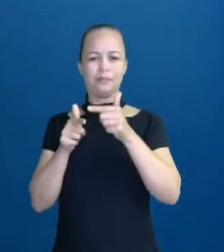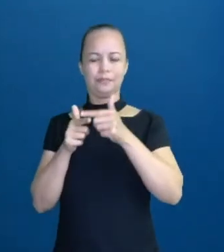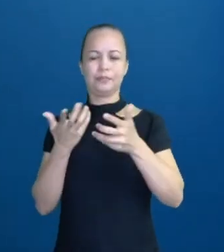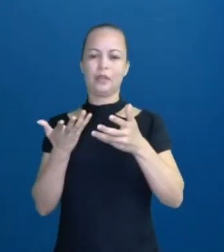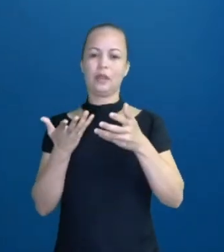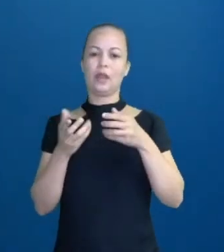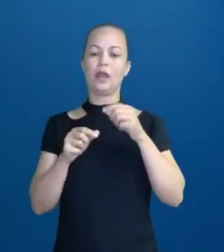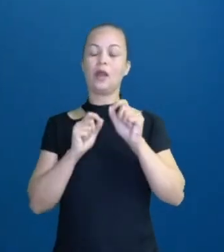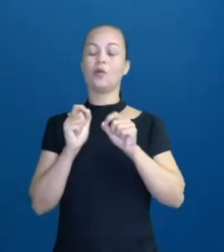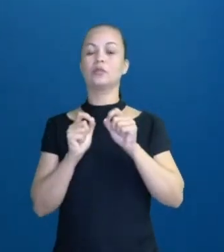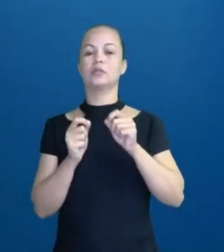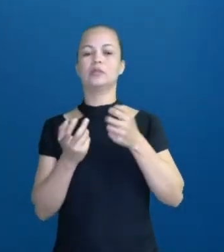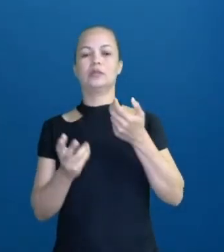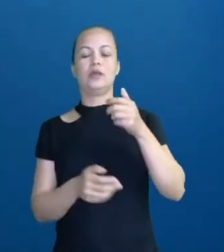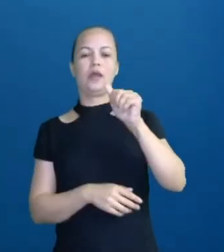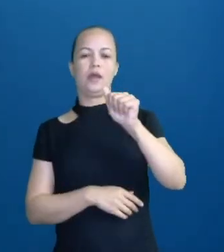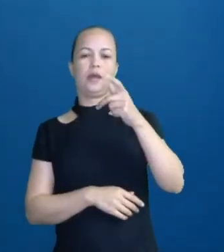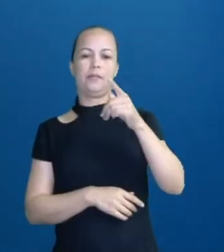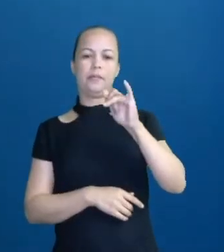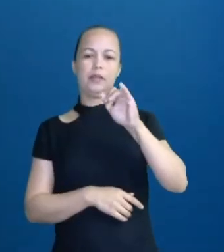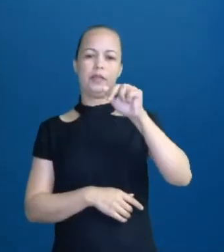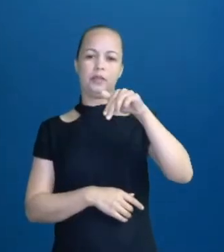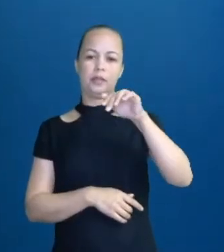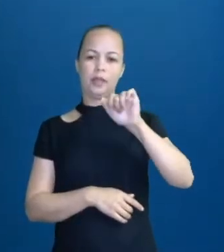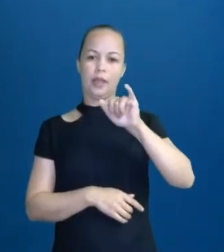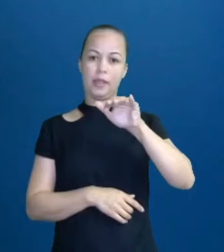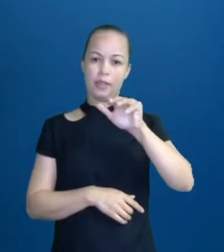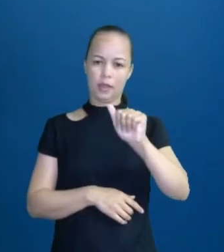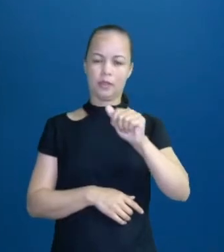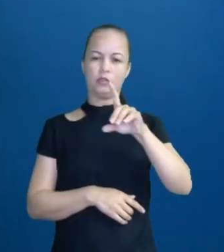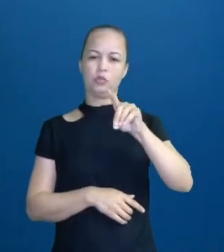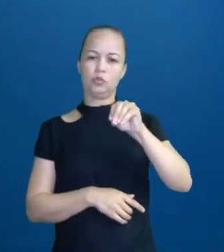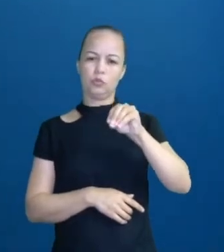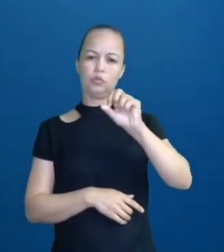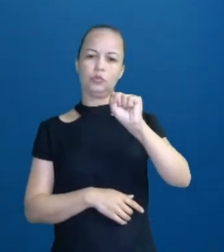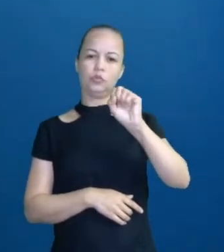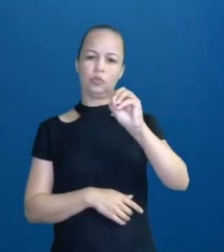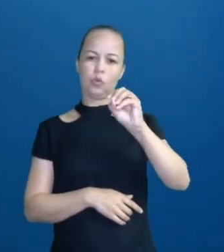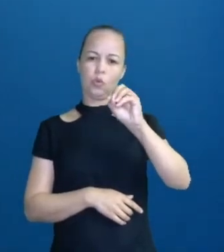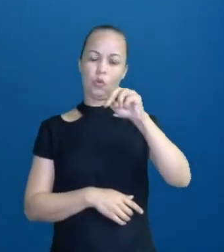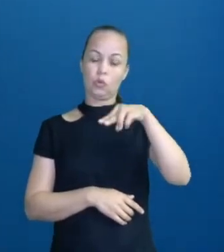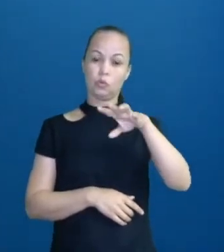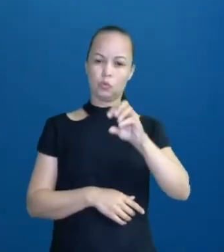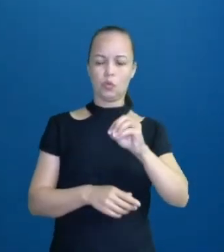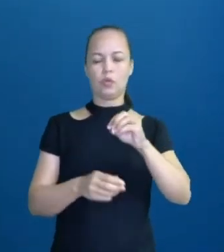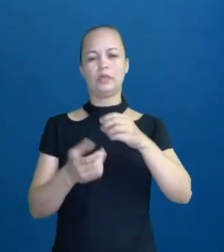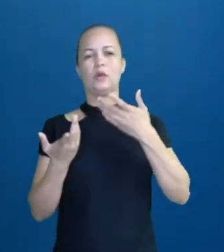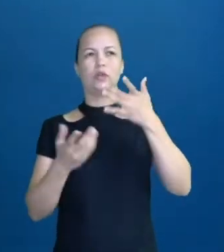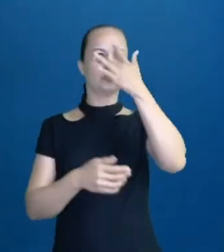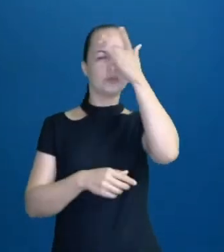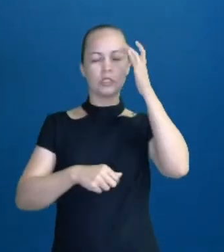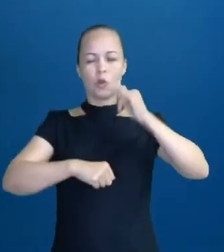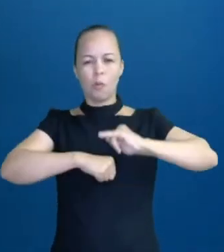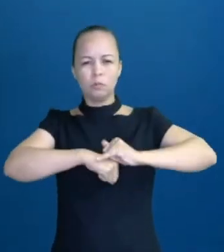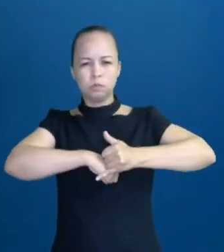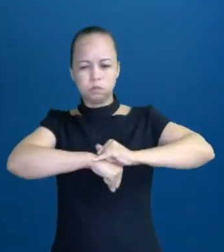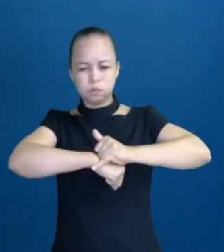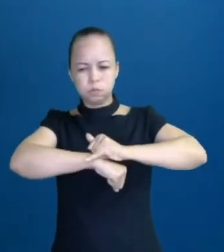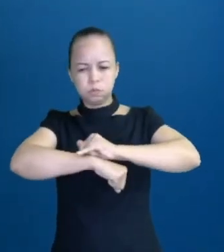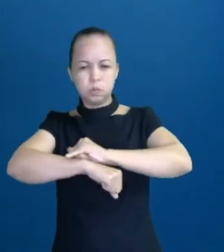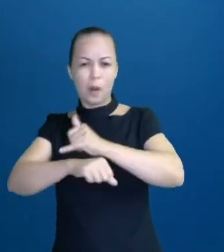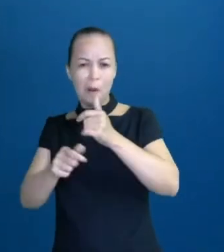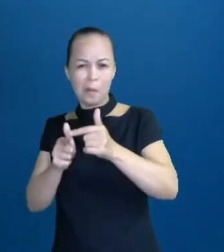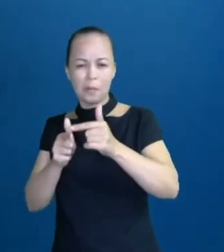gente chama de apneia do sono, né? Pessoas obesas, pessoas que têm excesso de peso, né? Elas acabam tendo